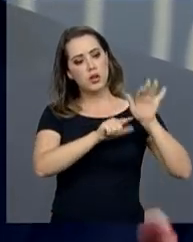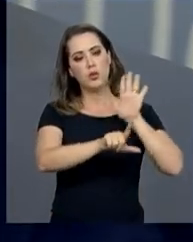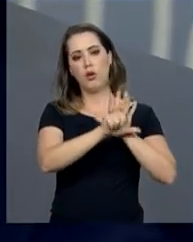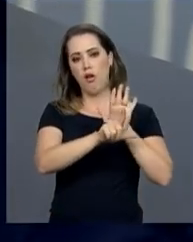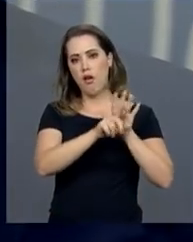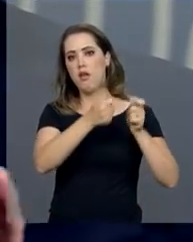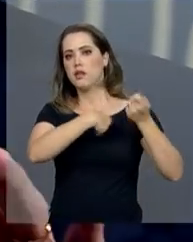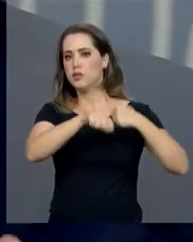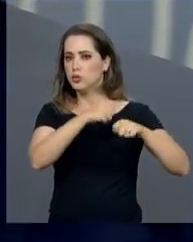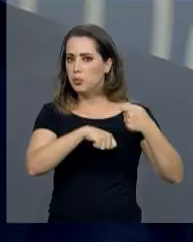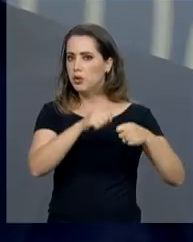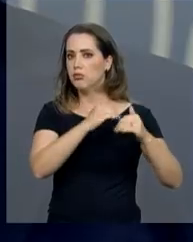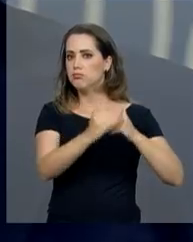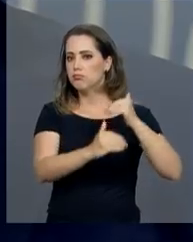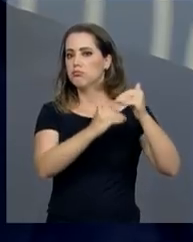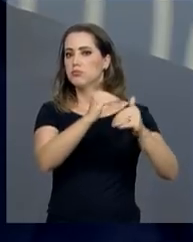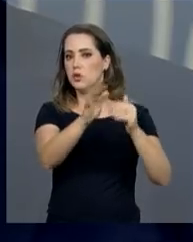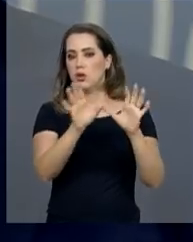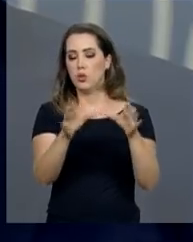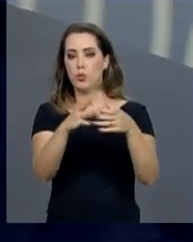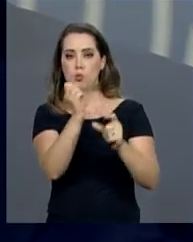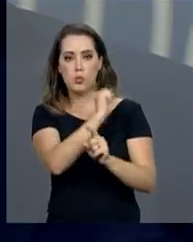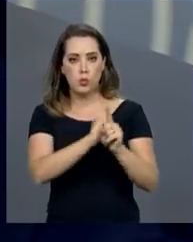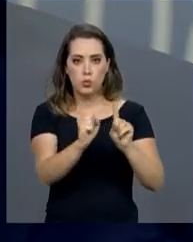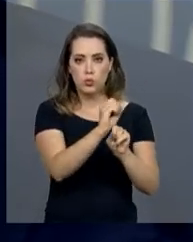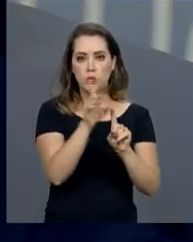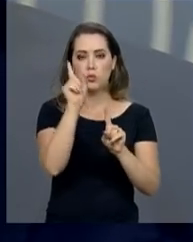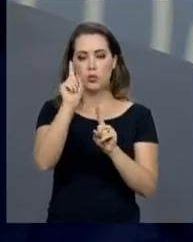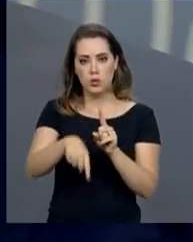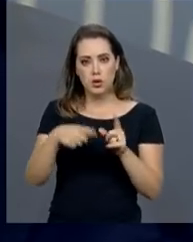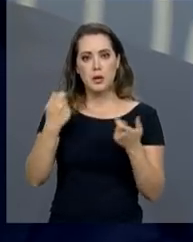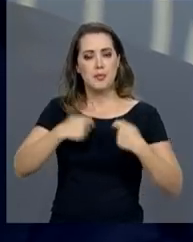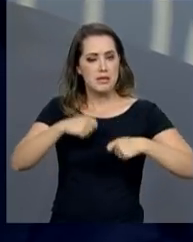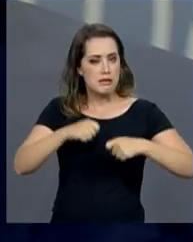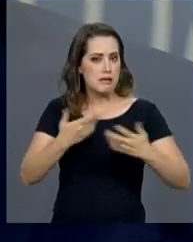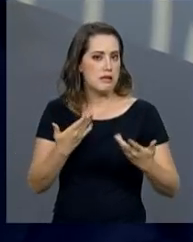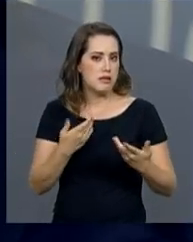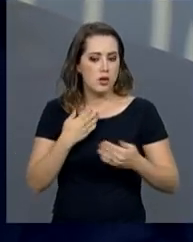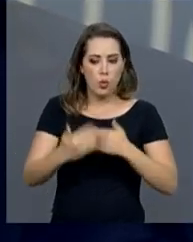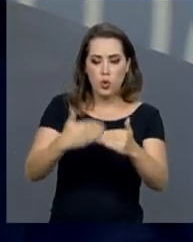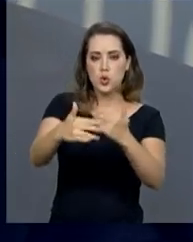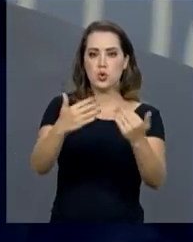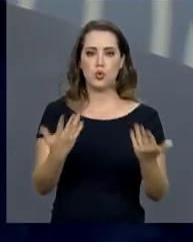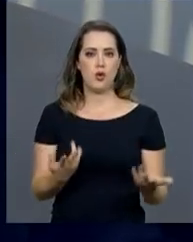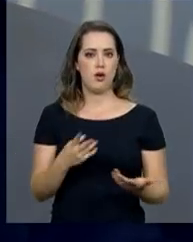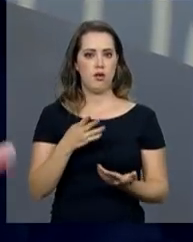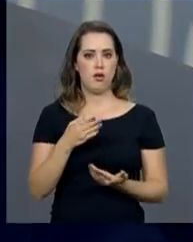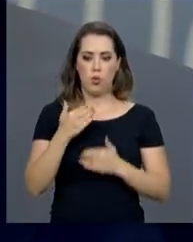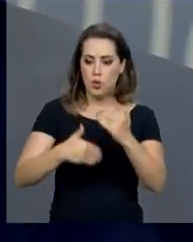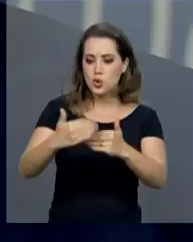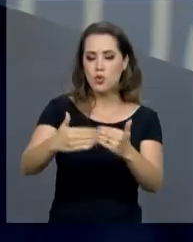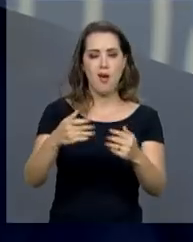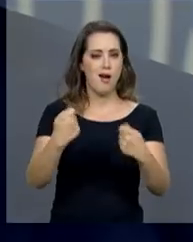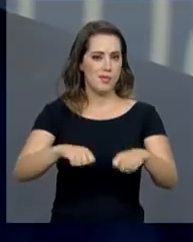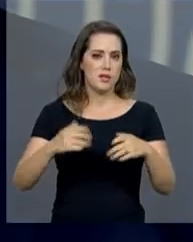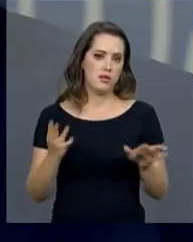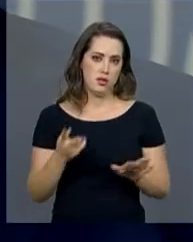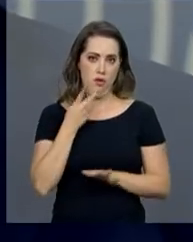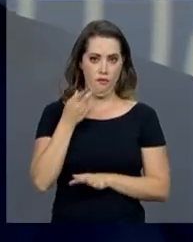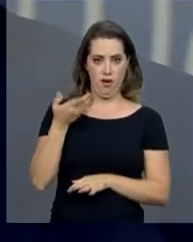economia e na área social é necessariamente vão ter que continuar 2 é pra você eu disse isso no meu discurso